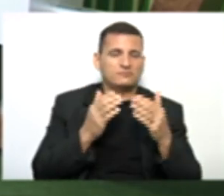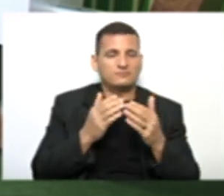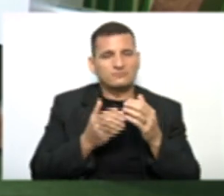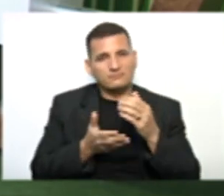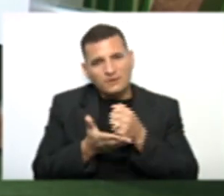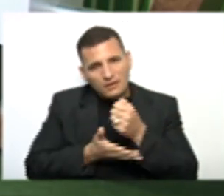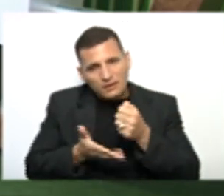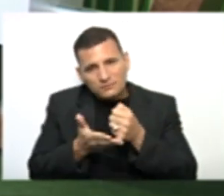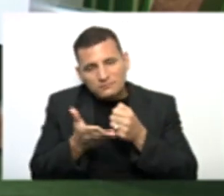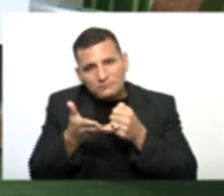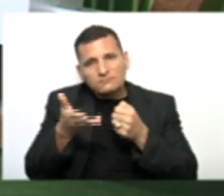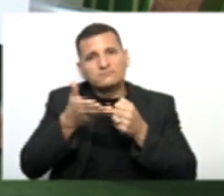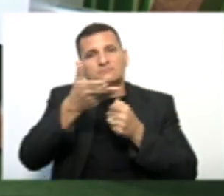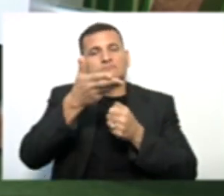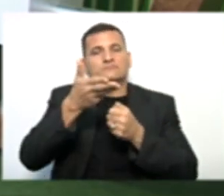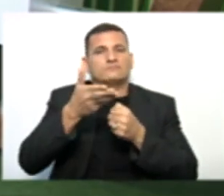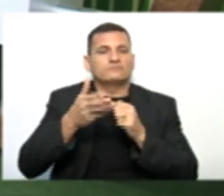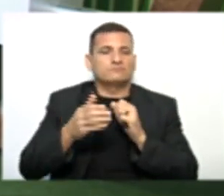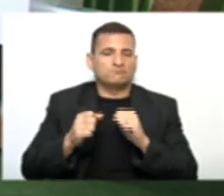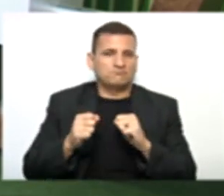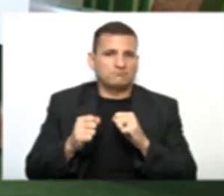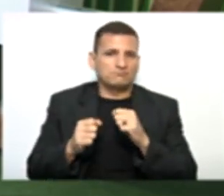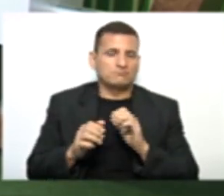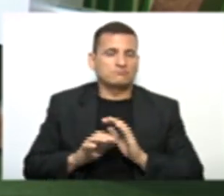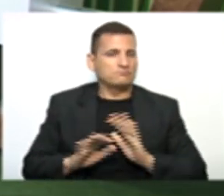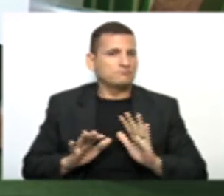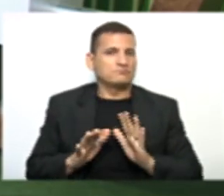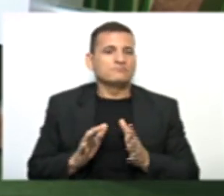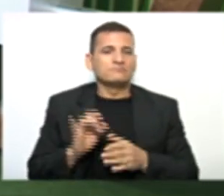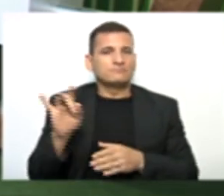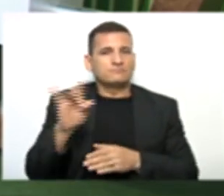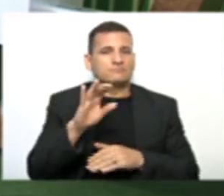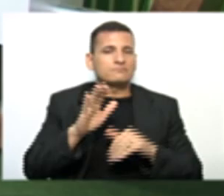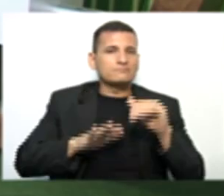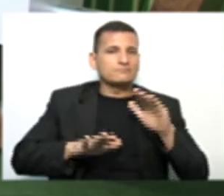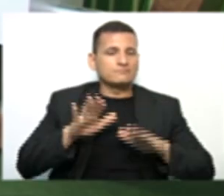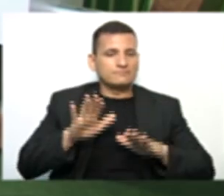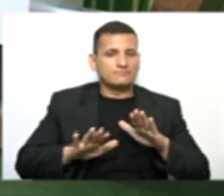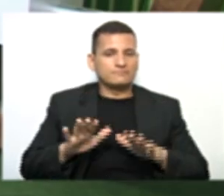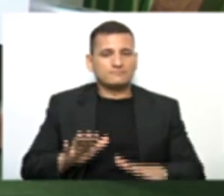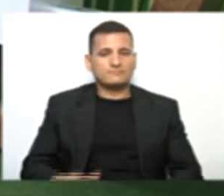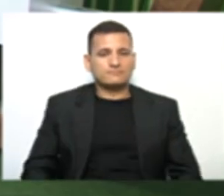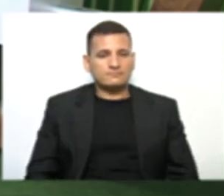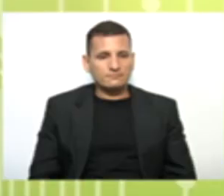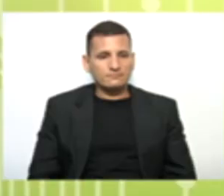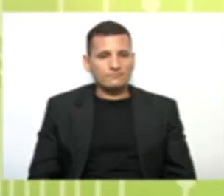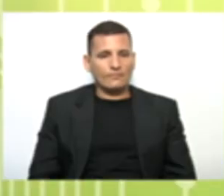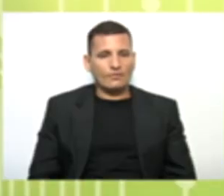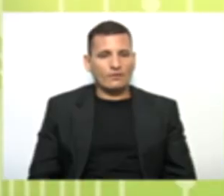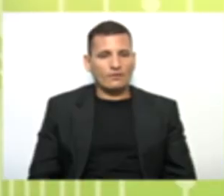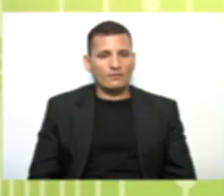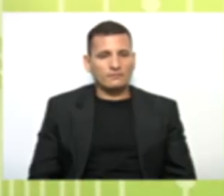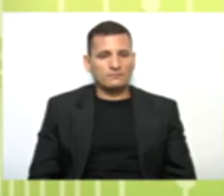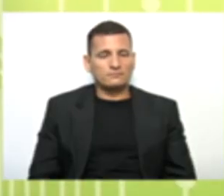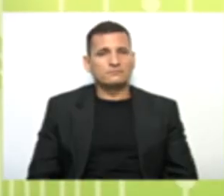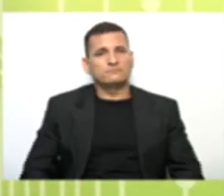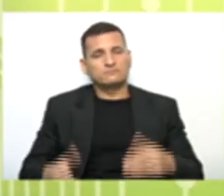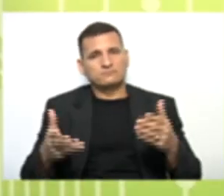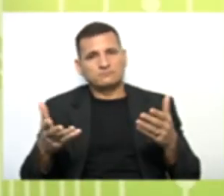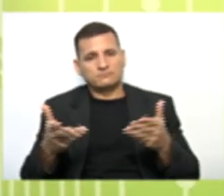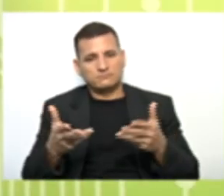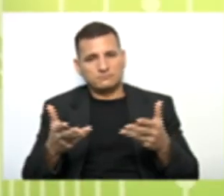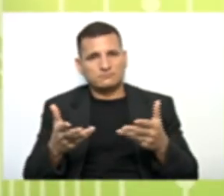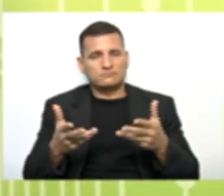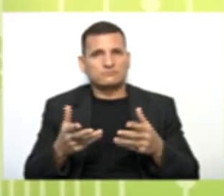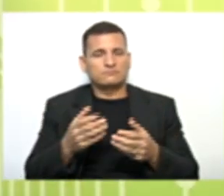aquele básico do básico. Posso fazer um outro? Aí vai de cada pessoa, né? Na verdade, professor? Com certeza. Beleza, pessoal? A gente vai ficando por aqui.